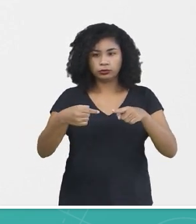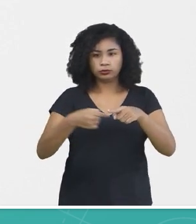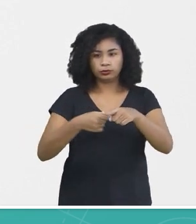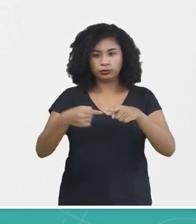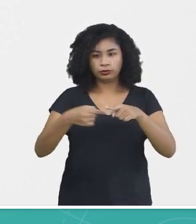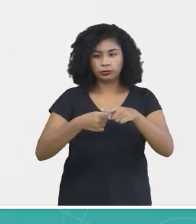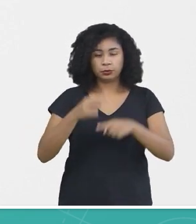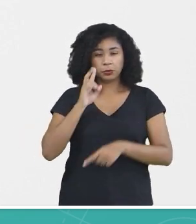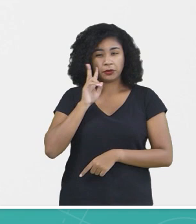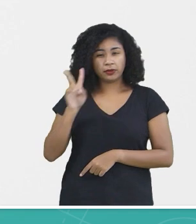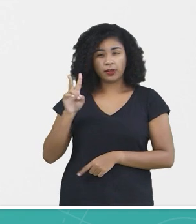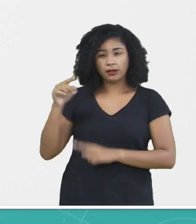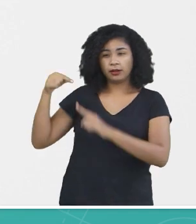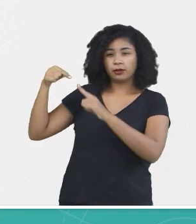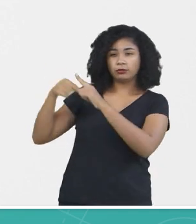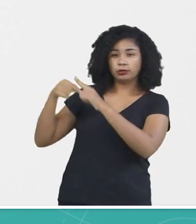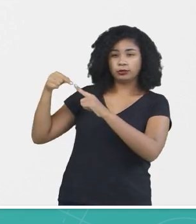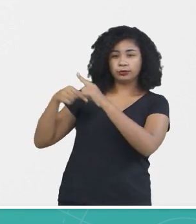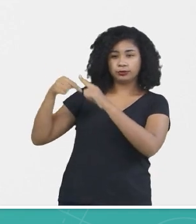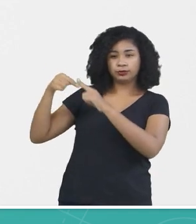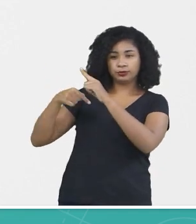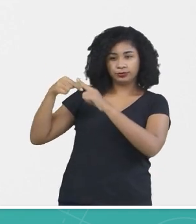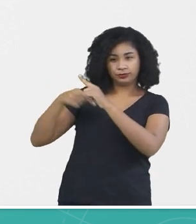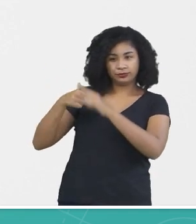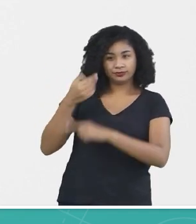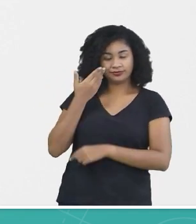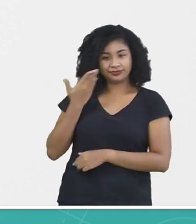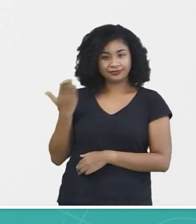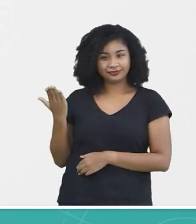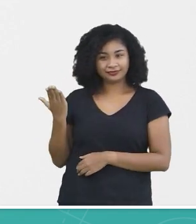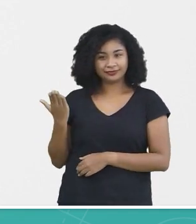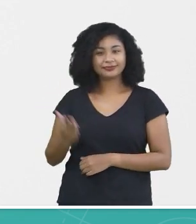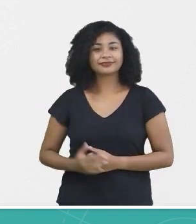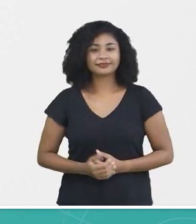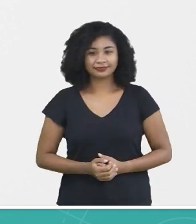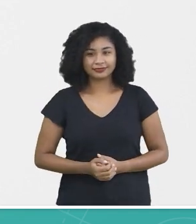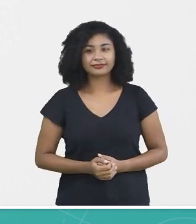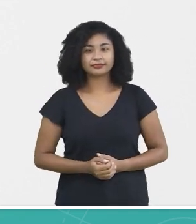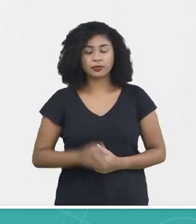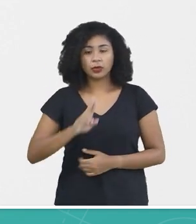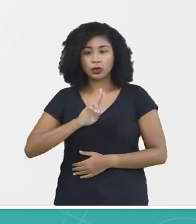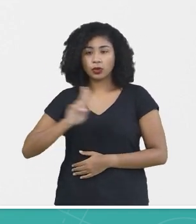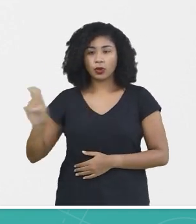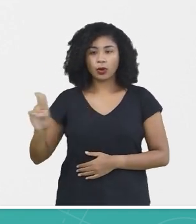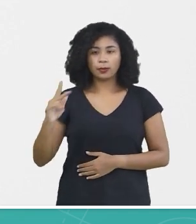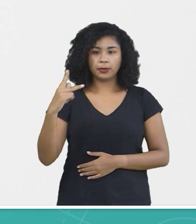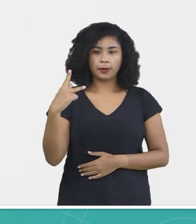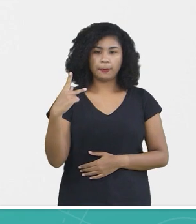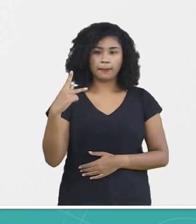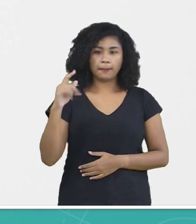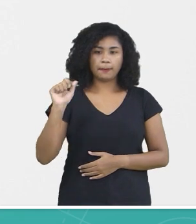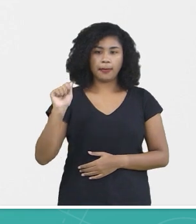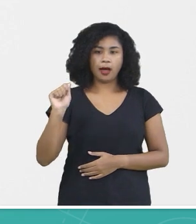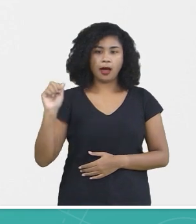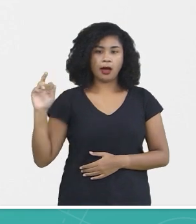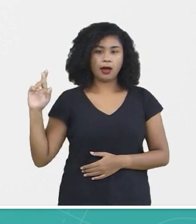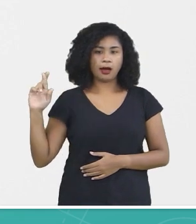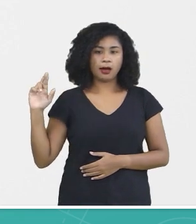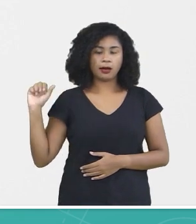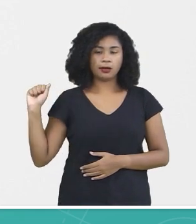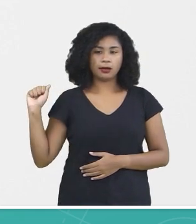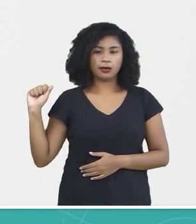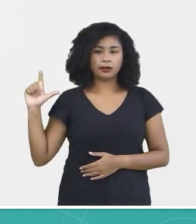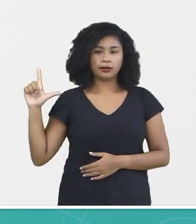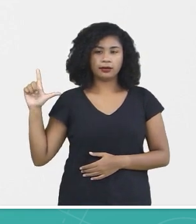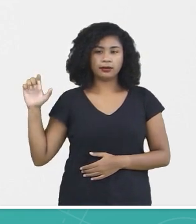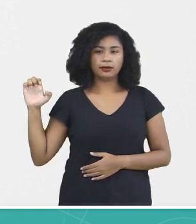paralelas. Esse desenho aí dá uma ideia, né, do que são retas paralelas. Ó, olha só, aí eu